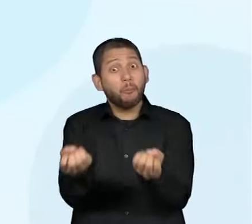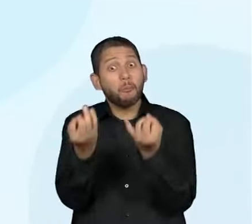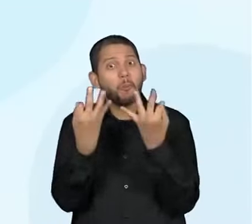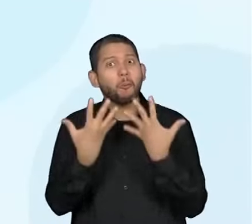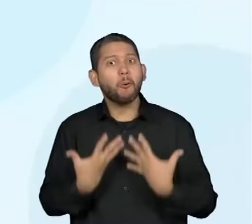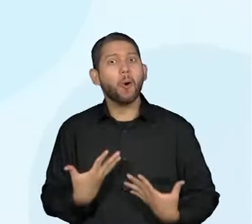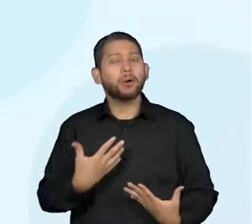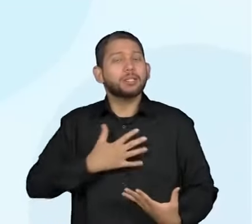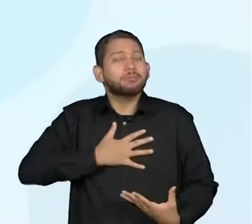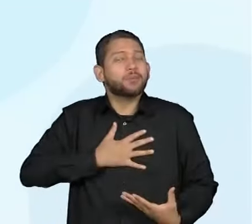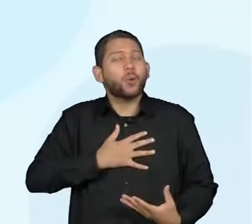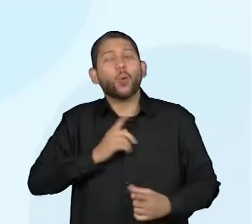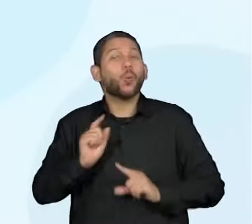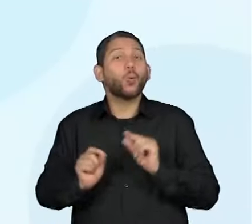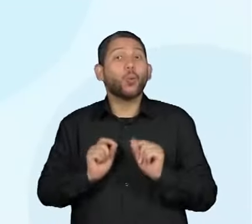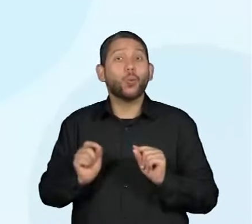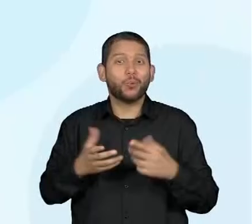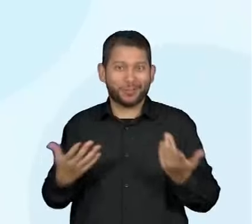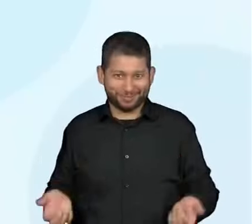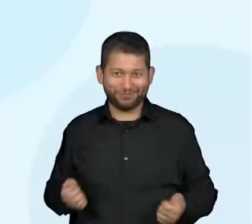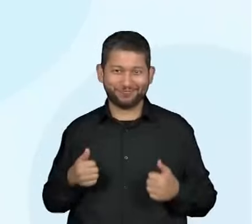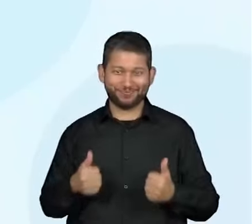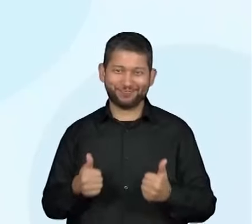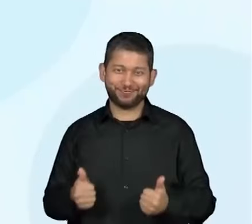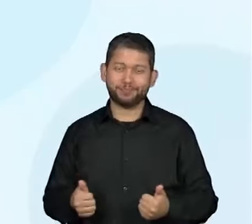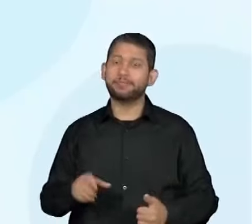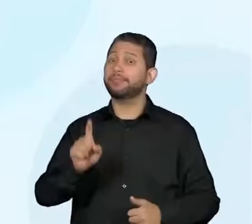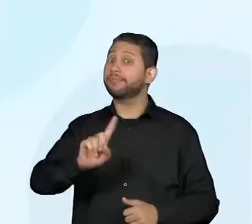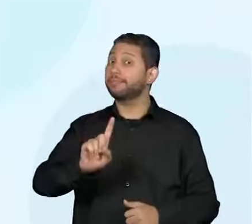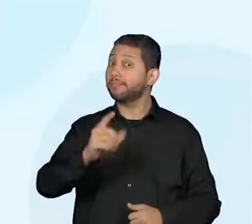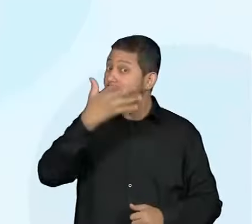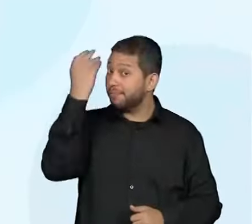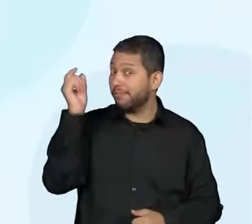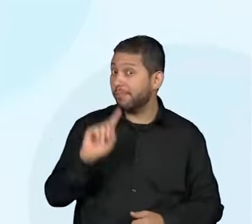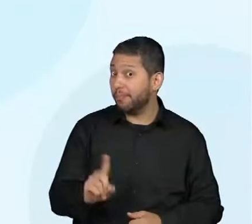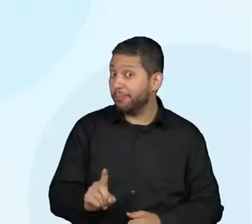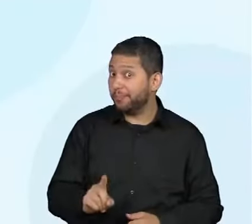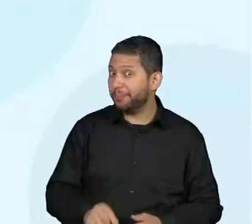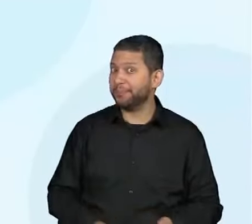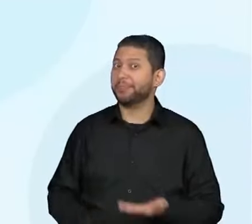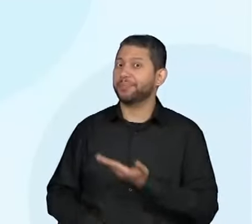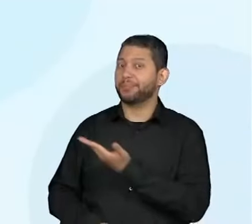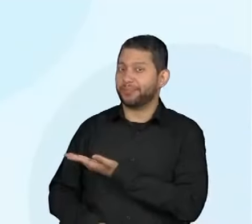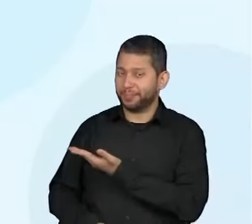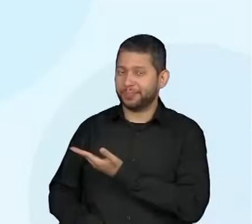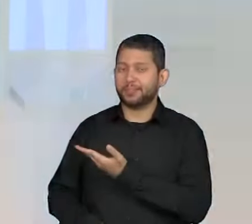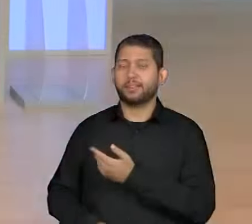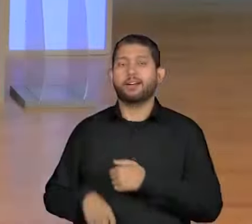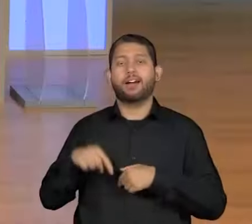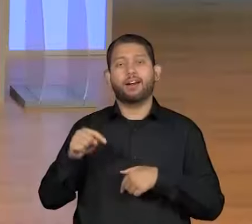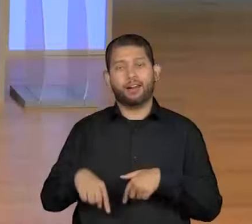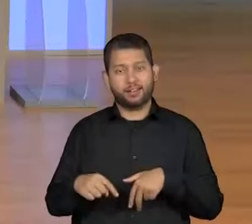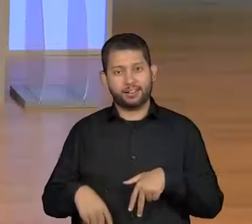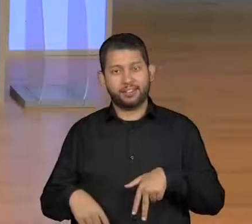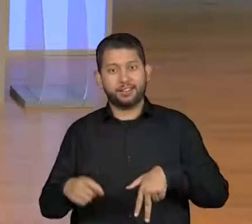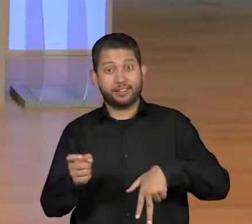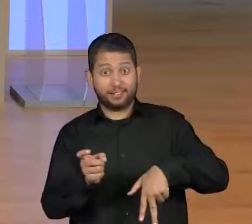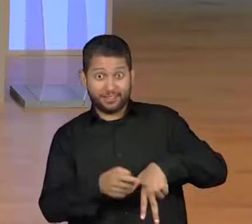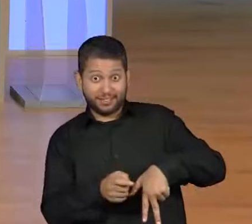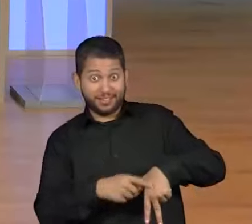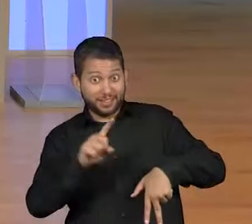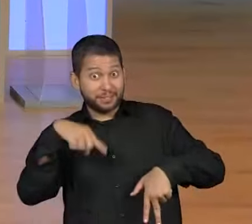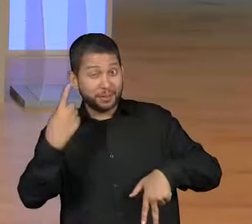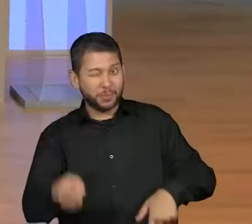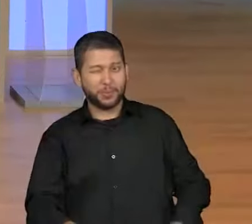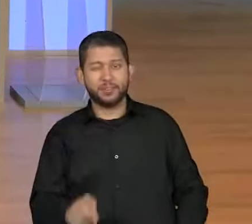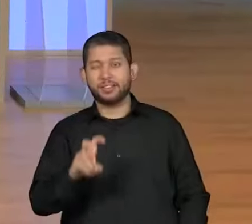acharam desta aula que acabaram de assistir. E não esqueçam que logo após a vinheta, voltamos aqui